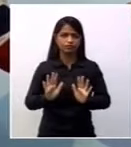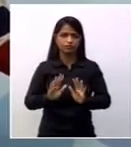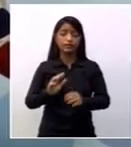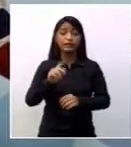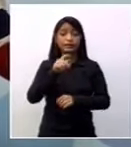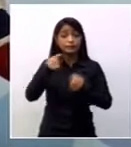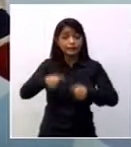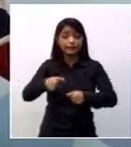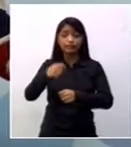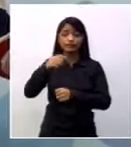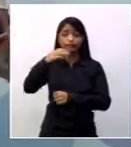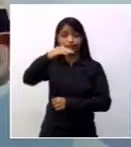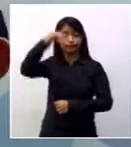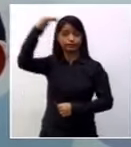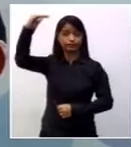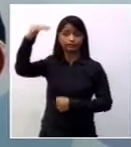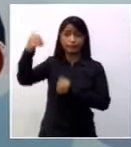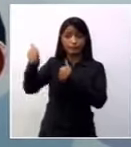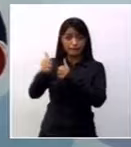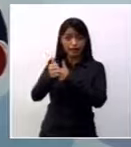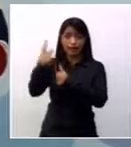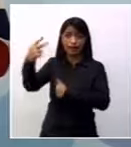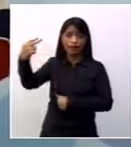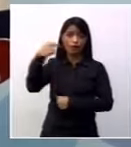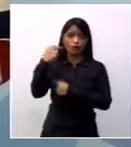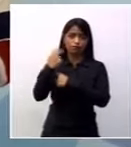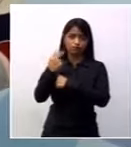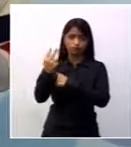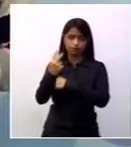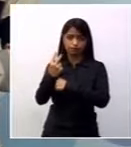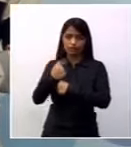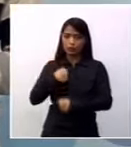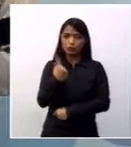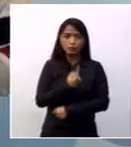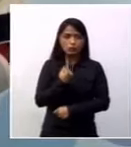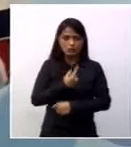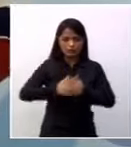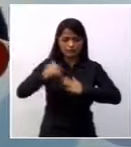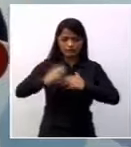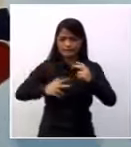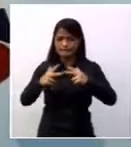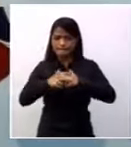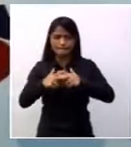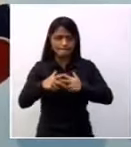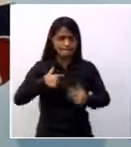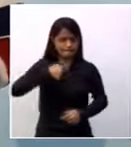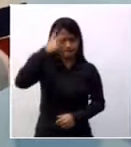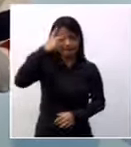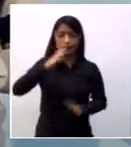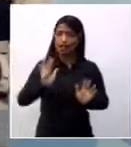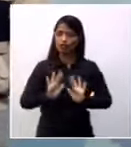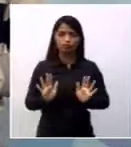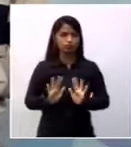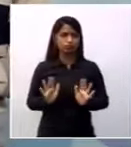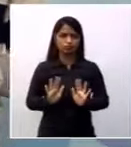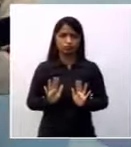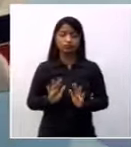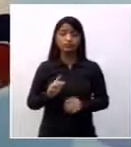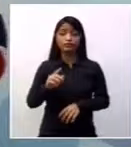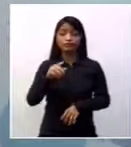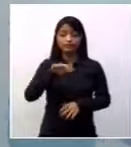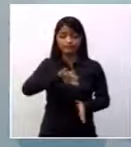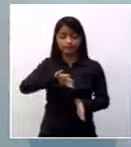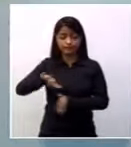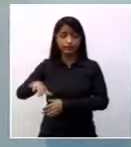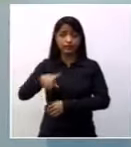menos, para olhar vocês. Não faça atividade sozinho. E se você vai executar uma atividade de luta, faça o seguinte. Você